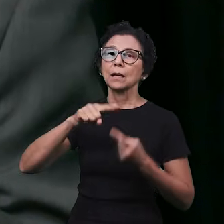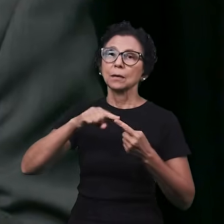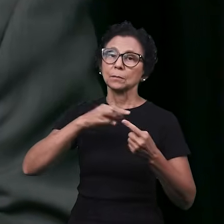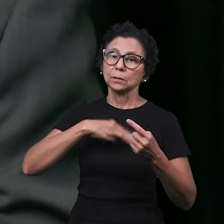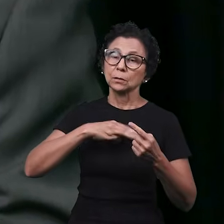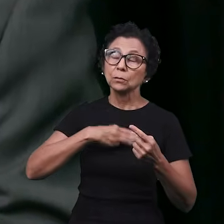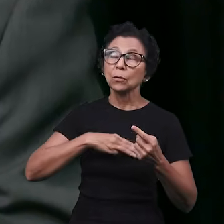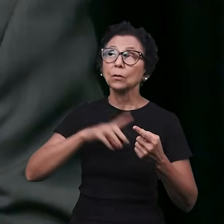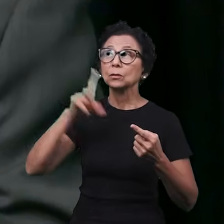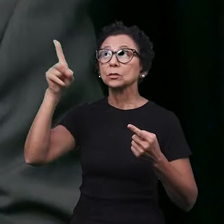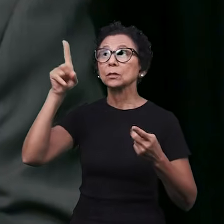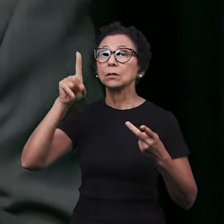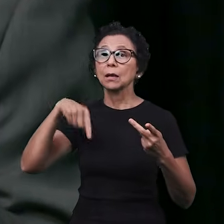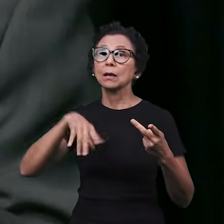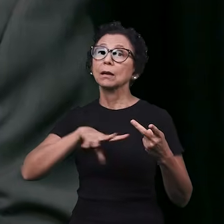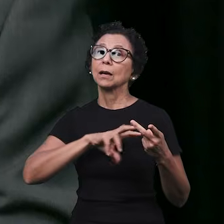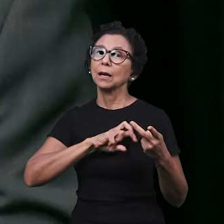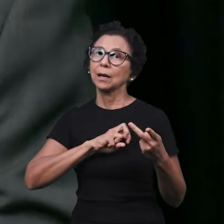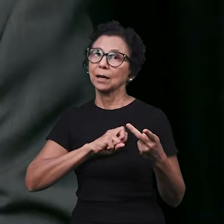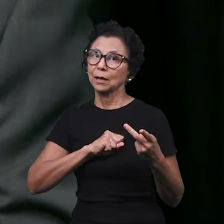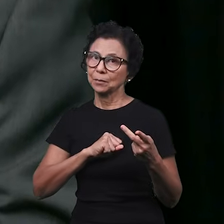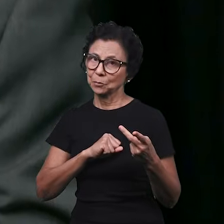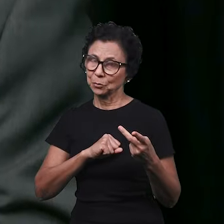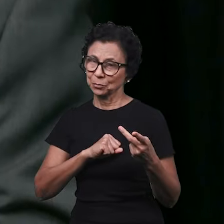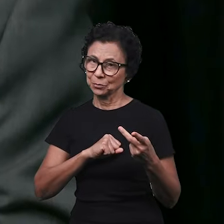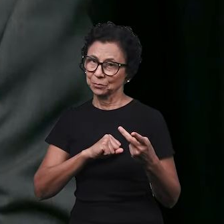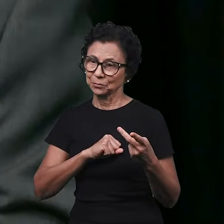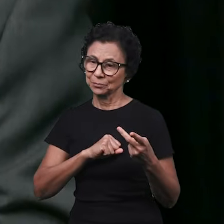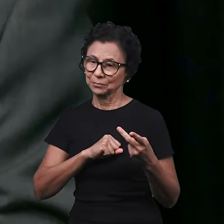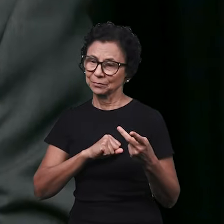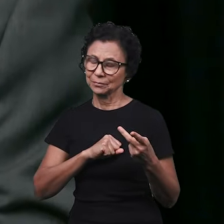Mas o amor de Deus está na verdade de Deus.